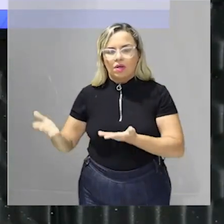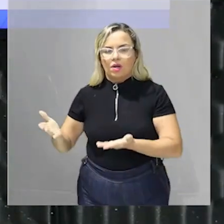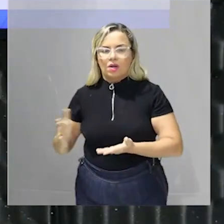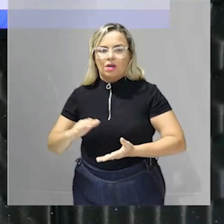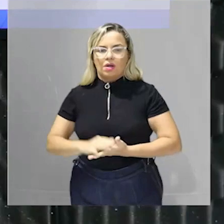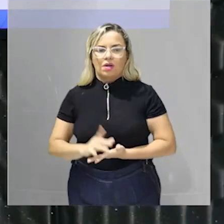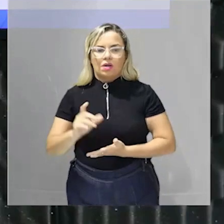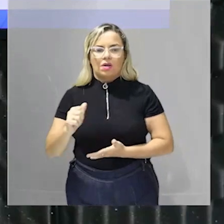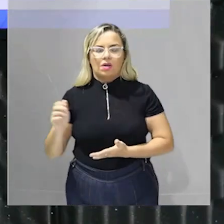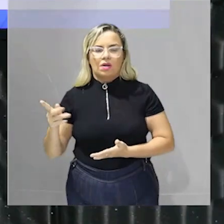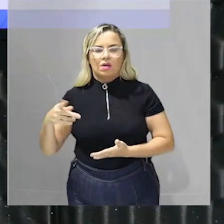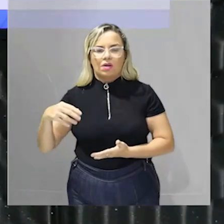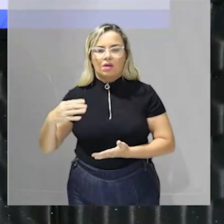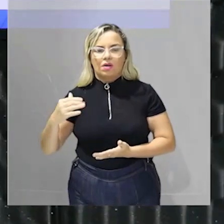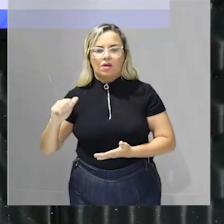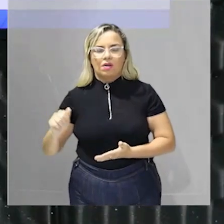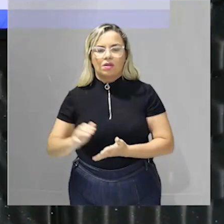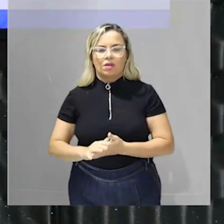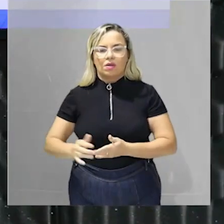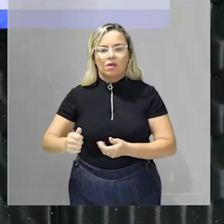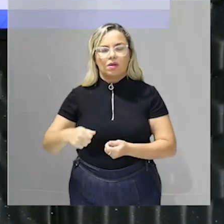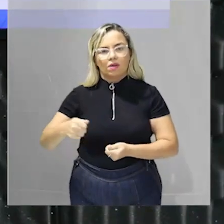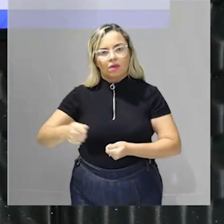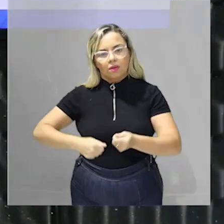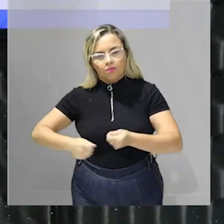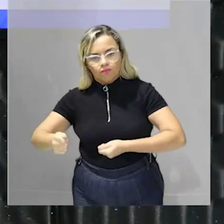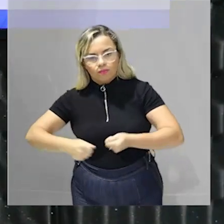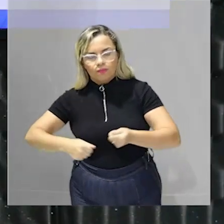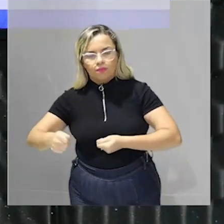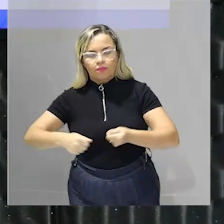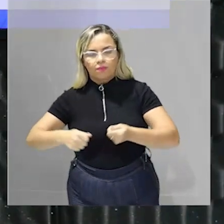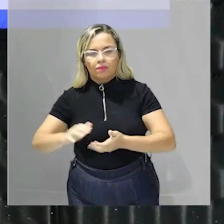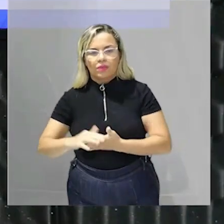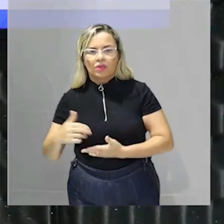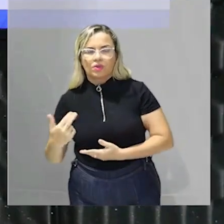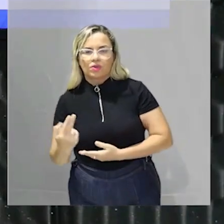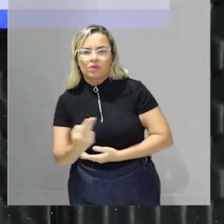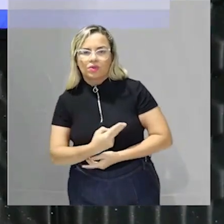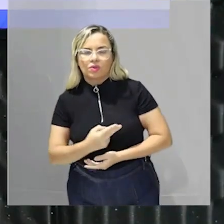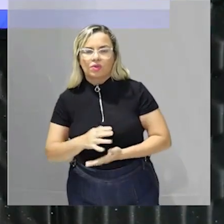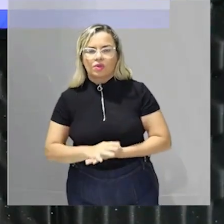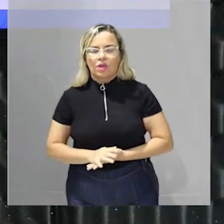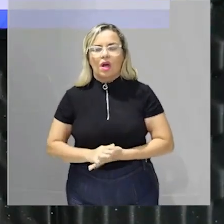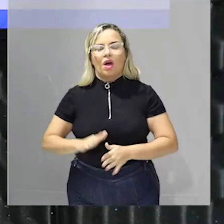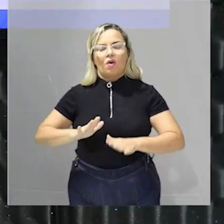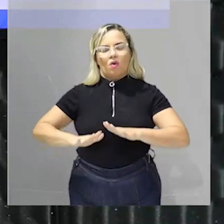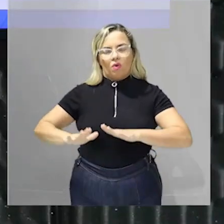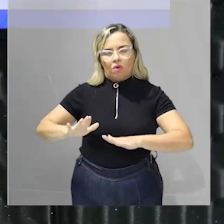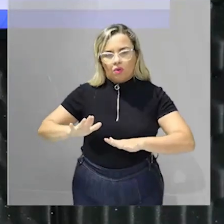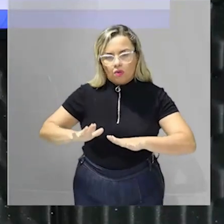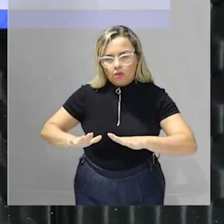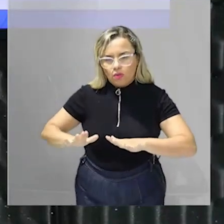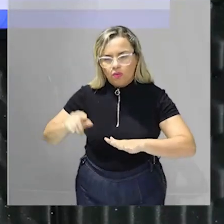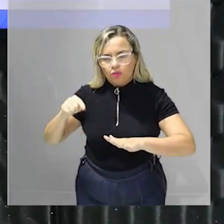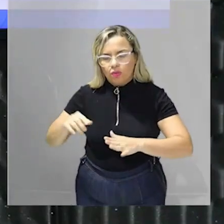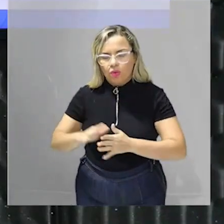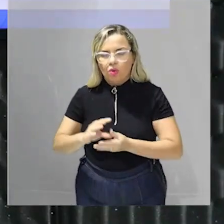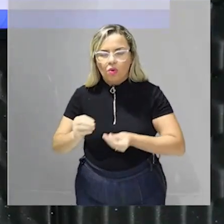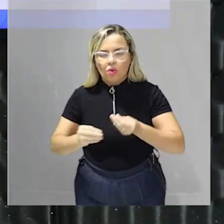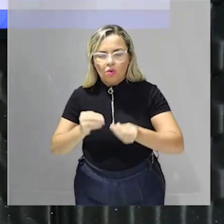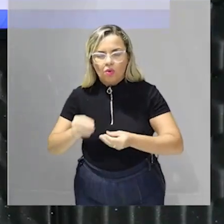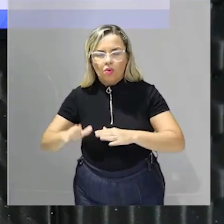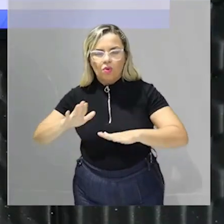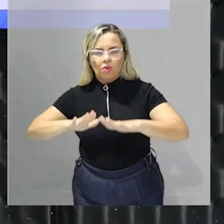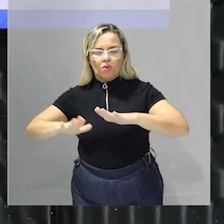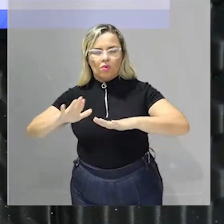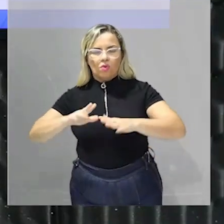é administração. Para nós, policiar, eu vou policiar as suas atitudes, as suas ações.